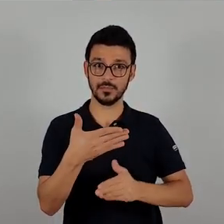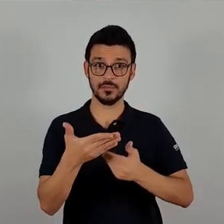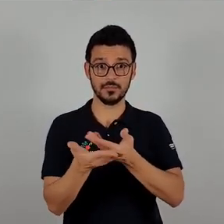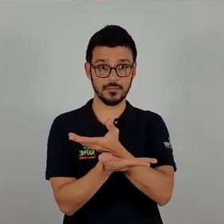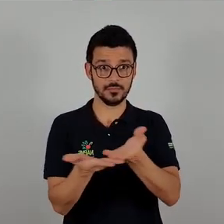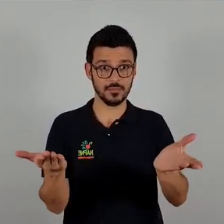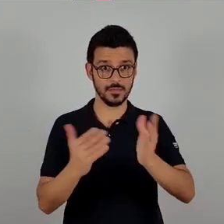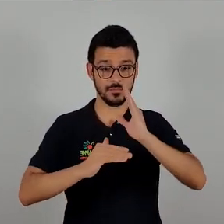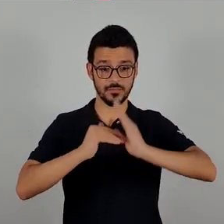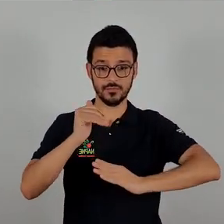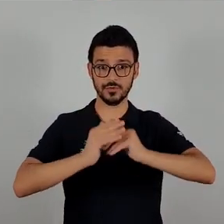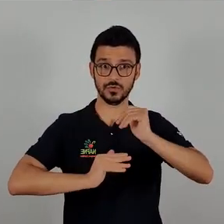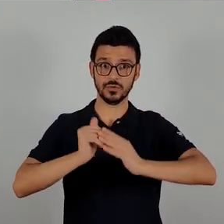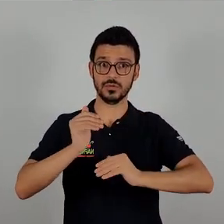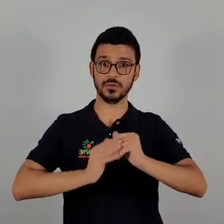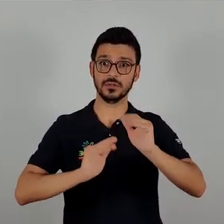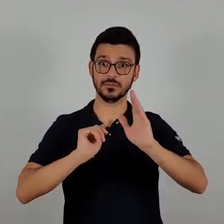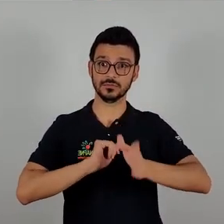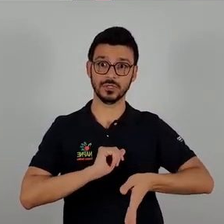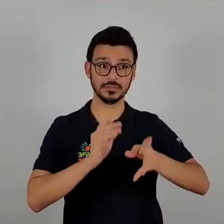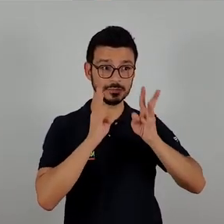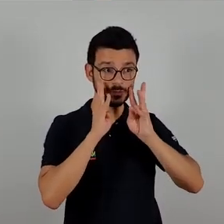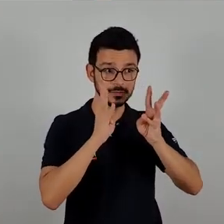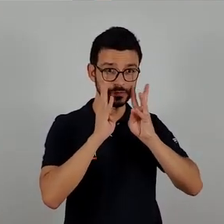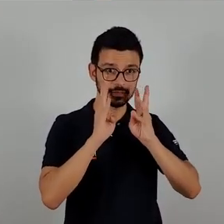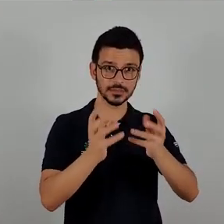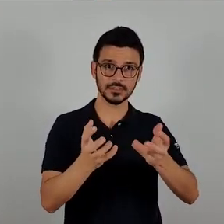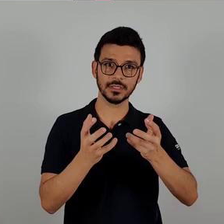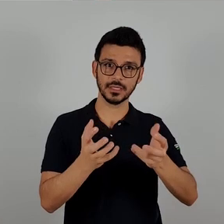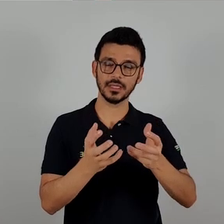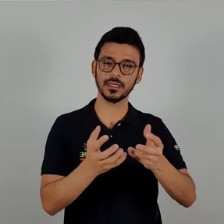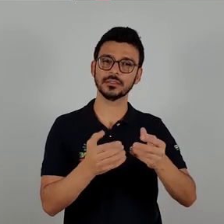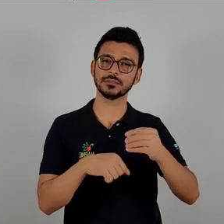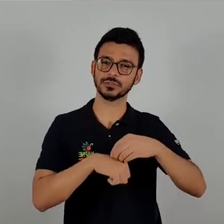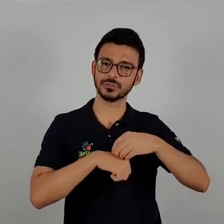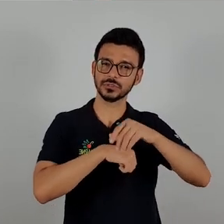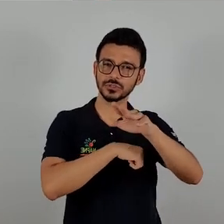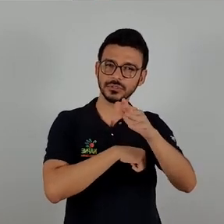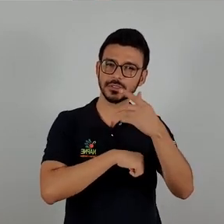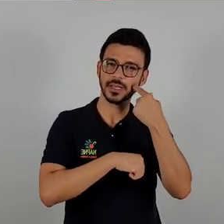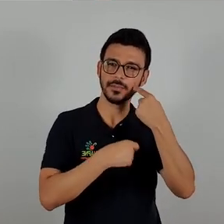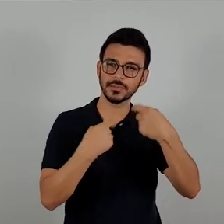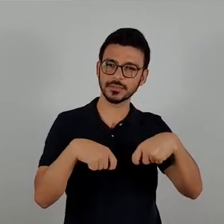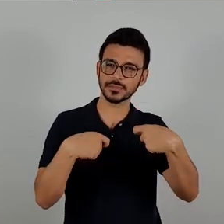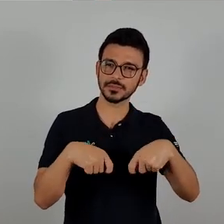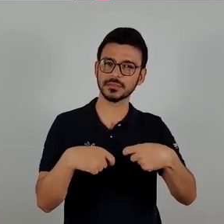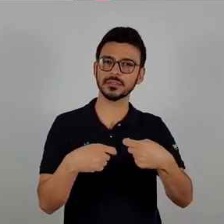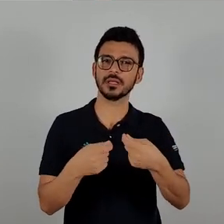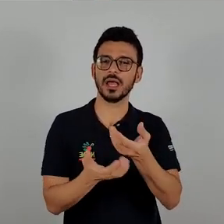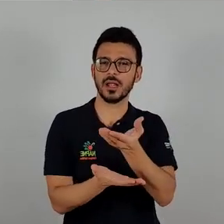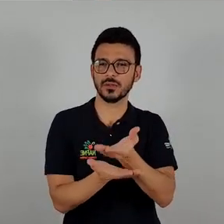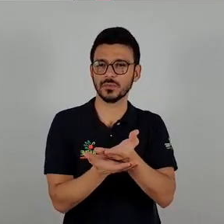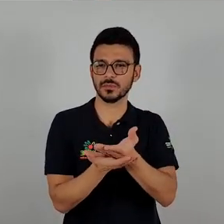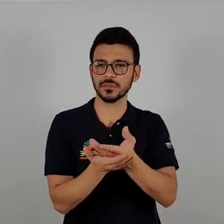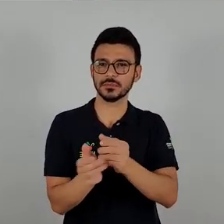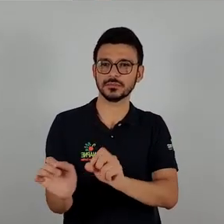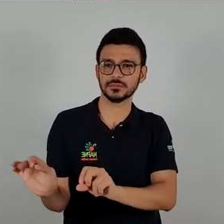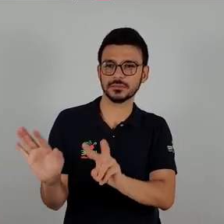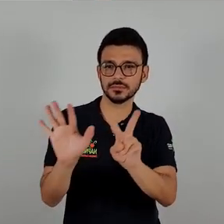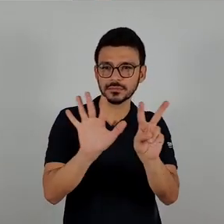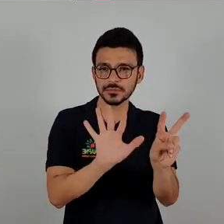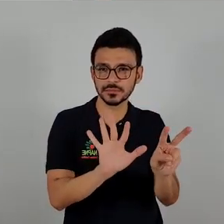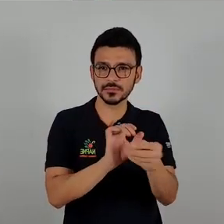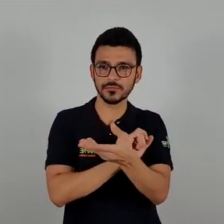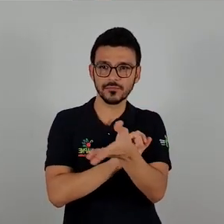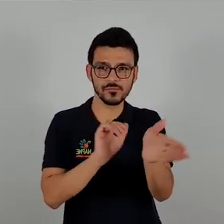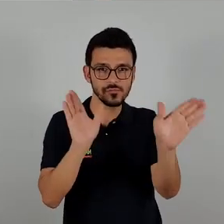quer atendimento, né, não é nesse sentido, é mais assim, né, pode me achar pelo Instagram ou também pelos meus telefones aí, tá